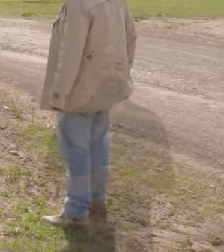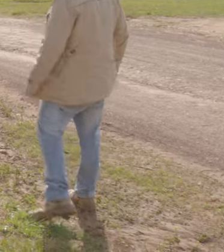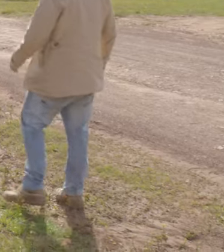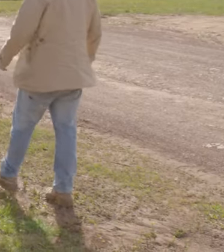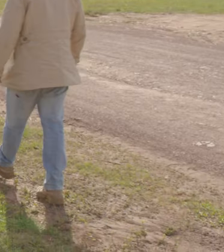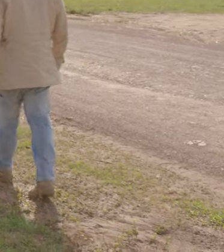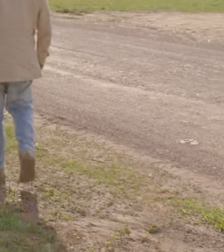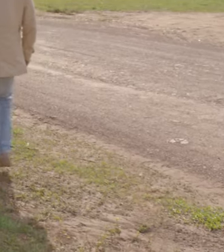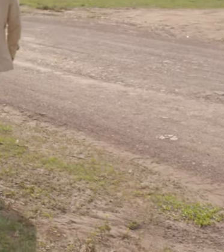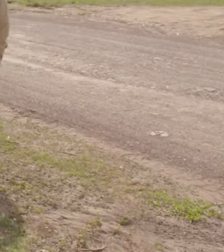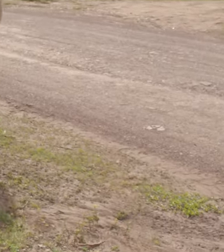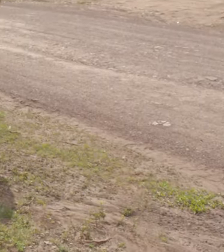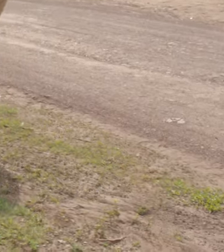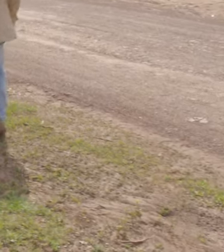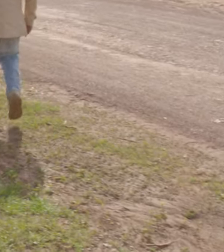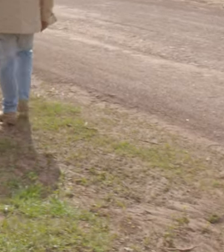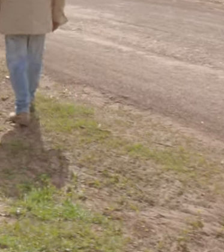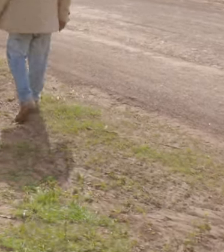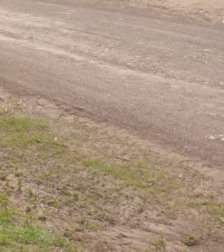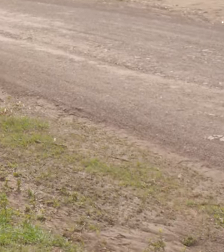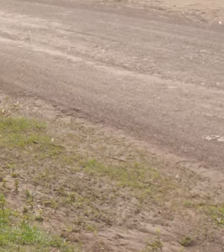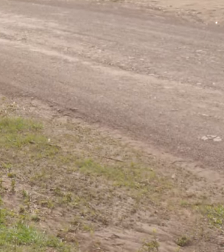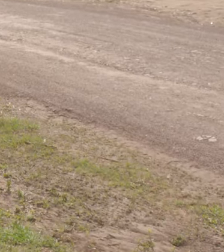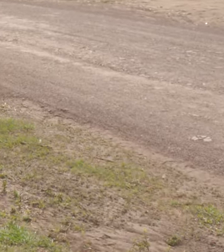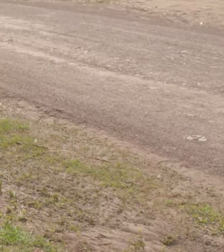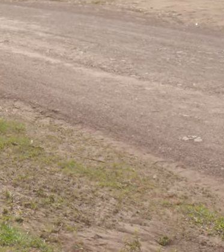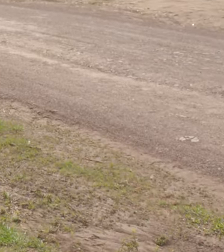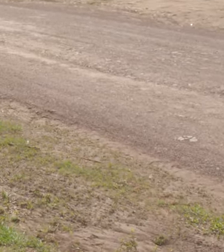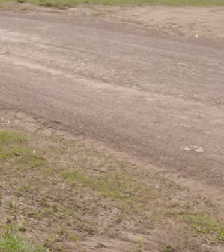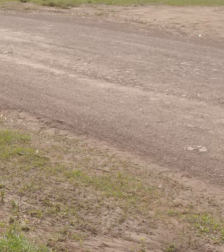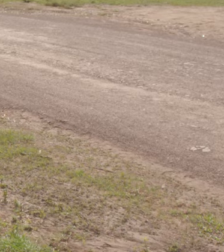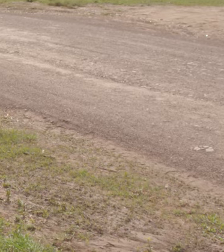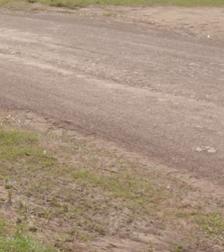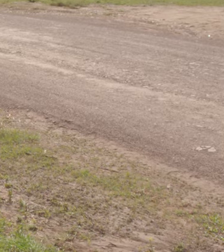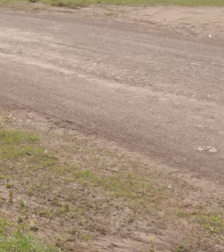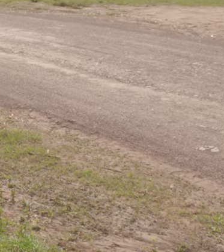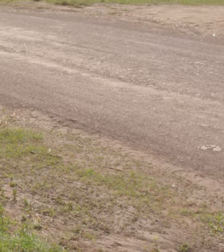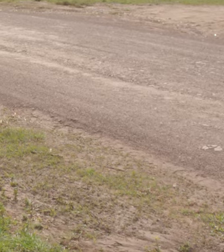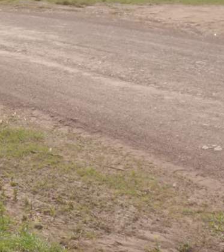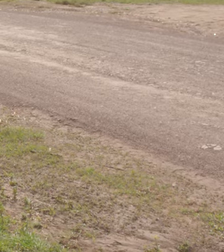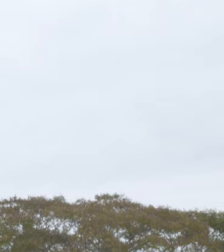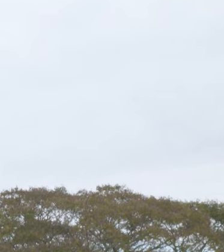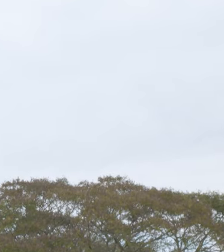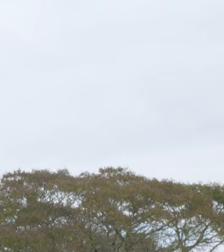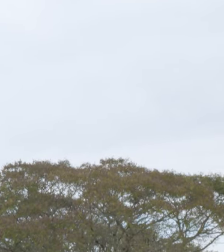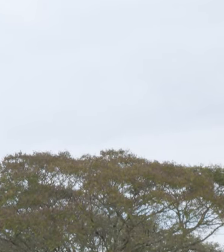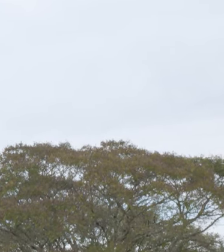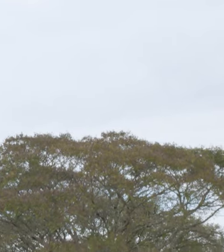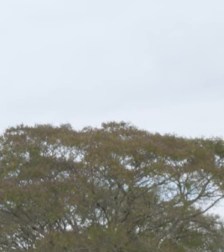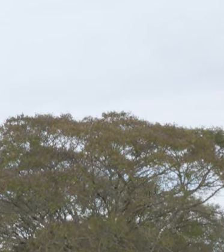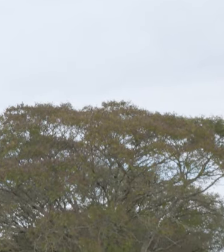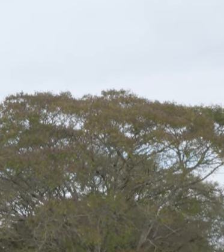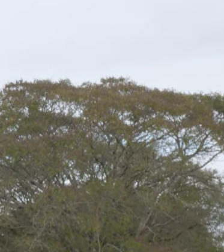pela rua em declive ao fundo a uma estrada asfaltada com pouco movimento e um bairro Residencial monumento com uma cruz um padre